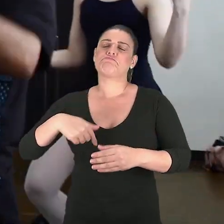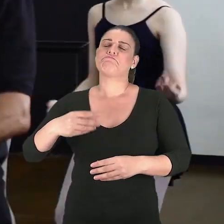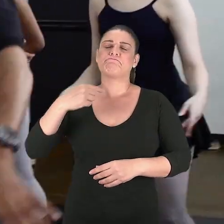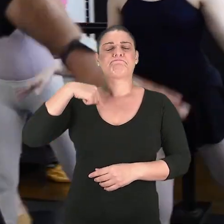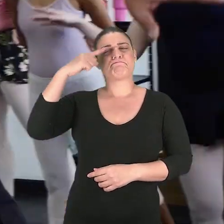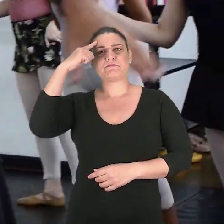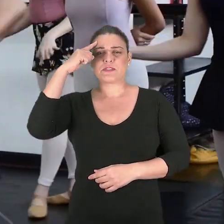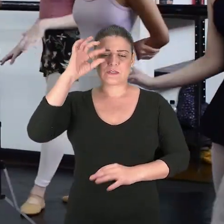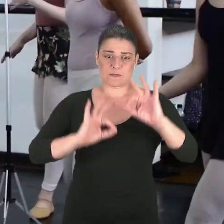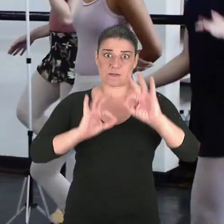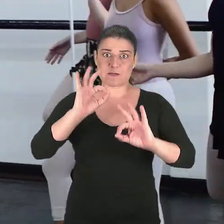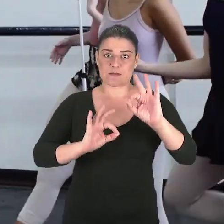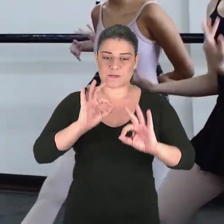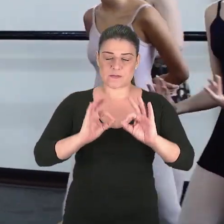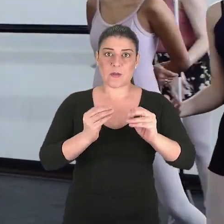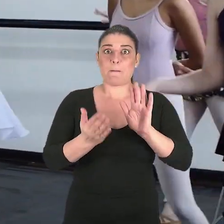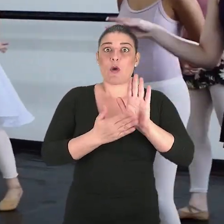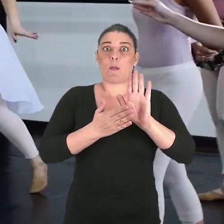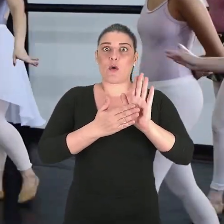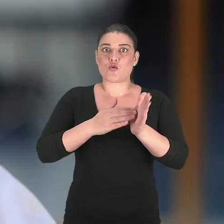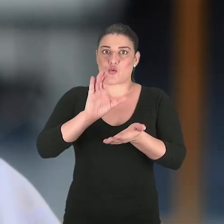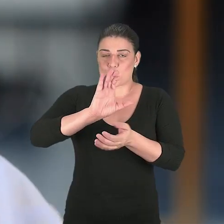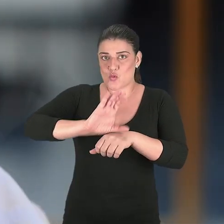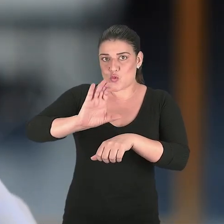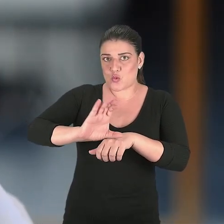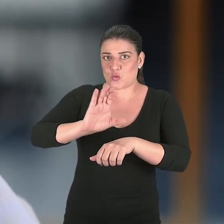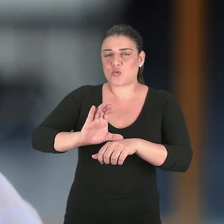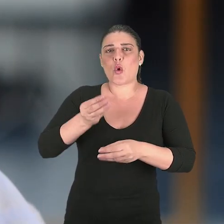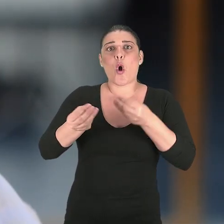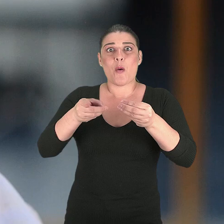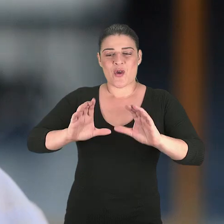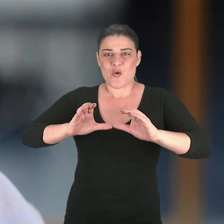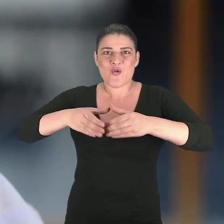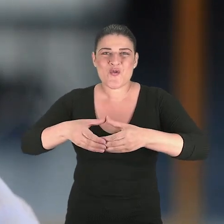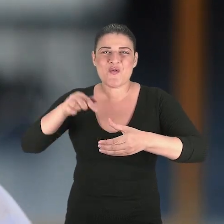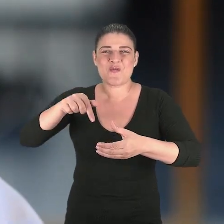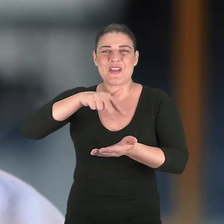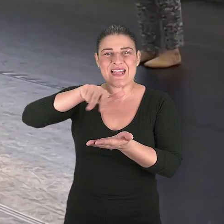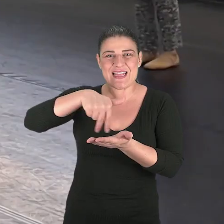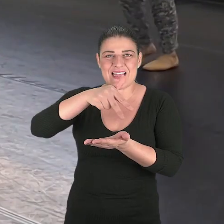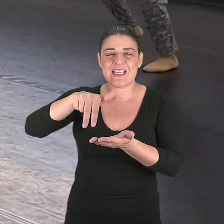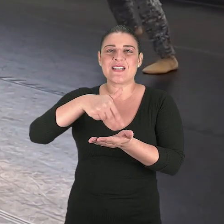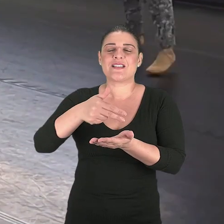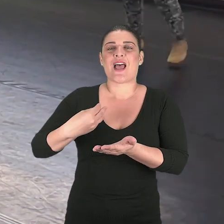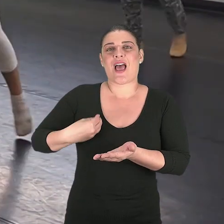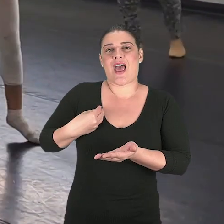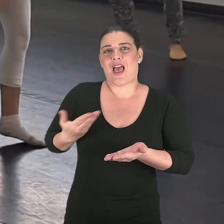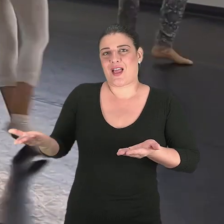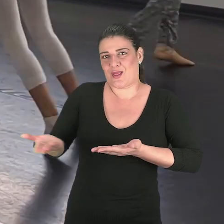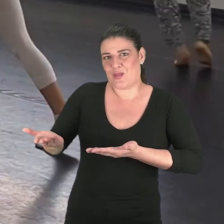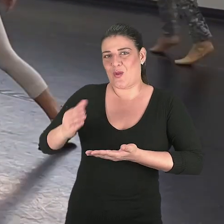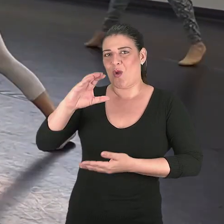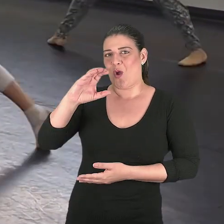nos moldes que é até hoje, e aí a base da companhia, dos trabalhos, é a dança contemporânea. Então